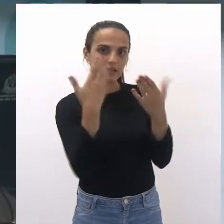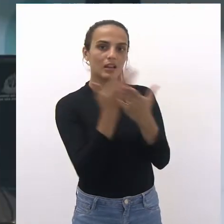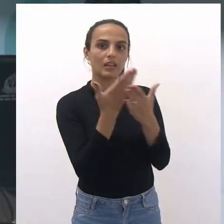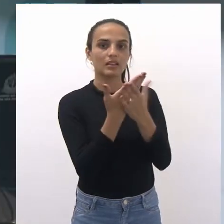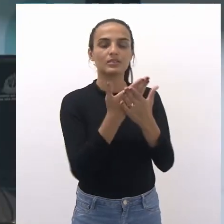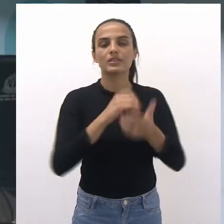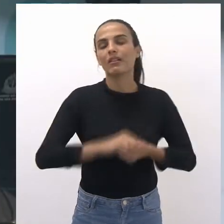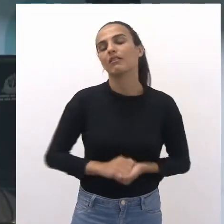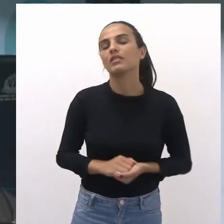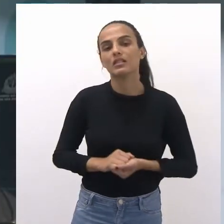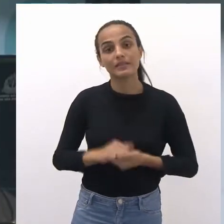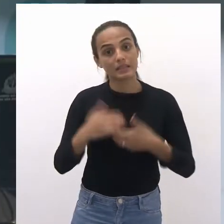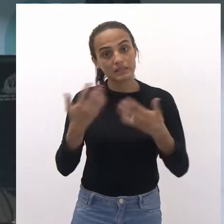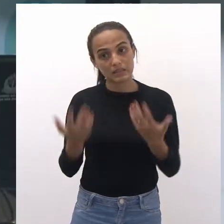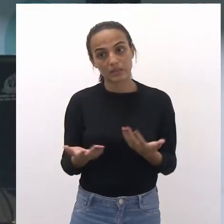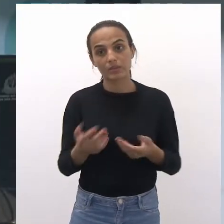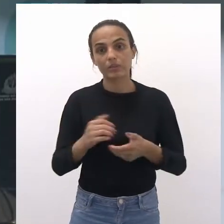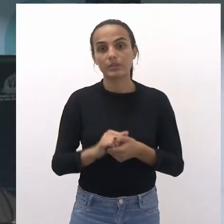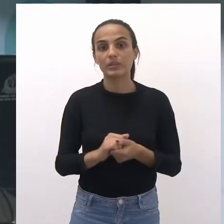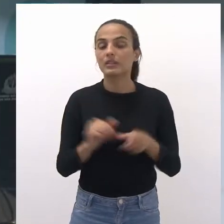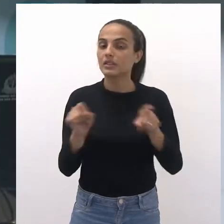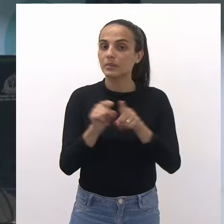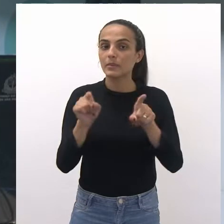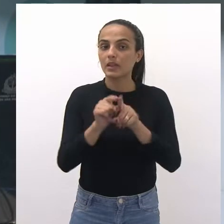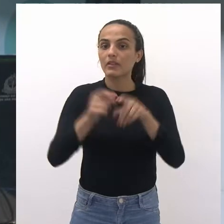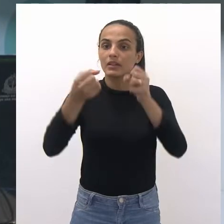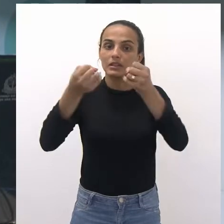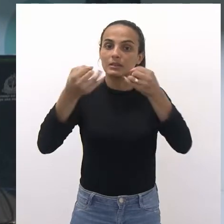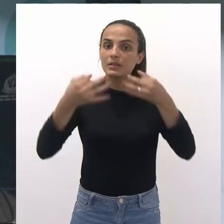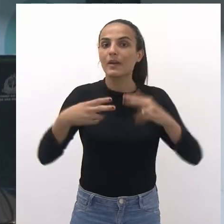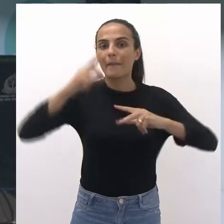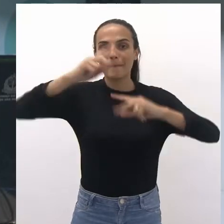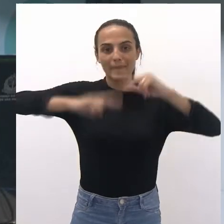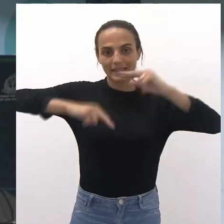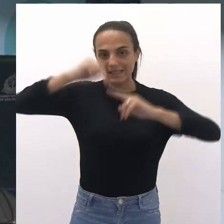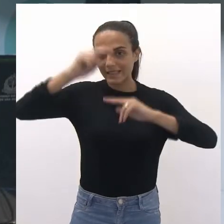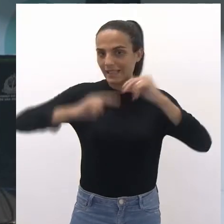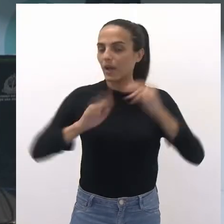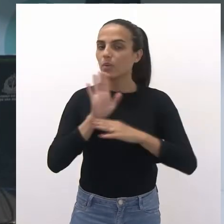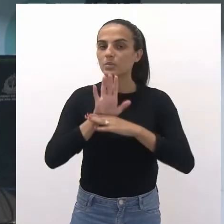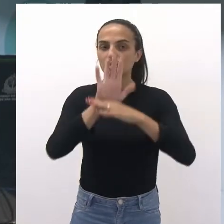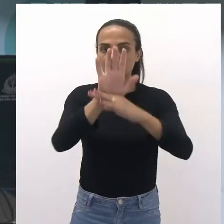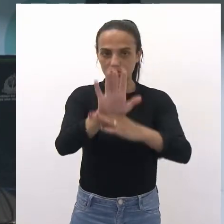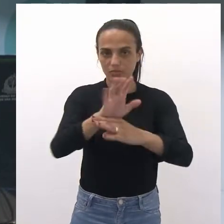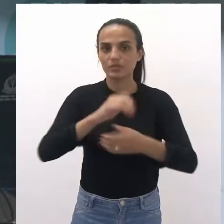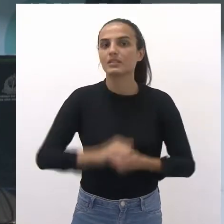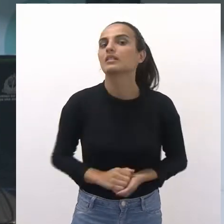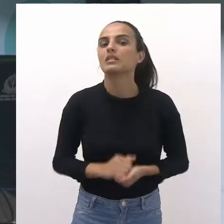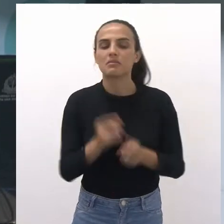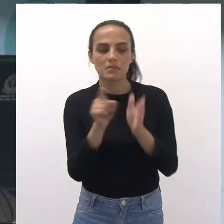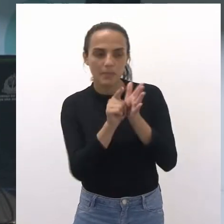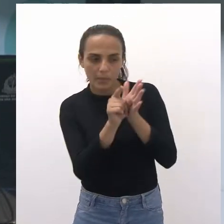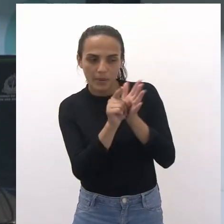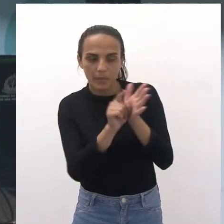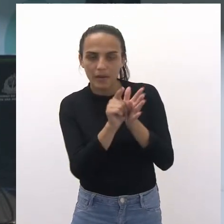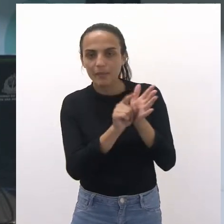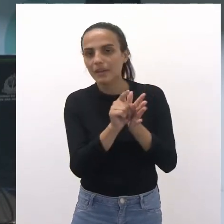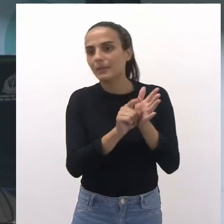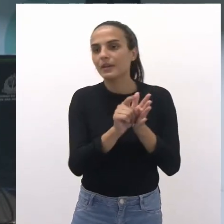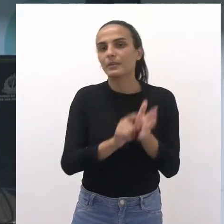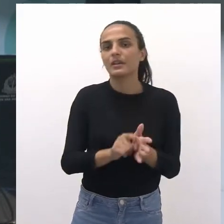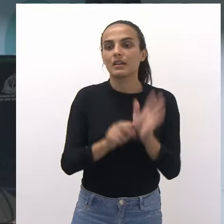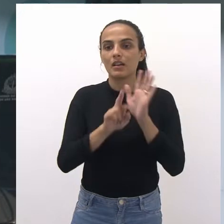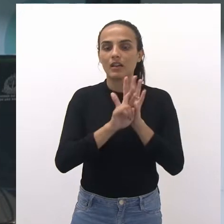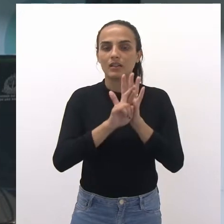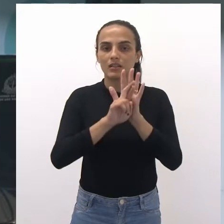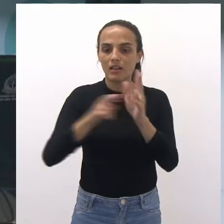questão mais teórica, nós vamos também tratar da questão do material de apoio, fazendo algumas análises relacionado ao que